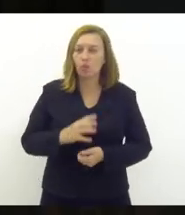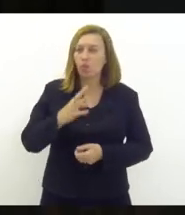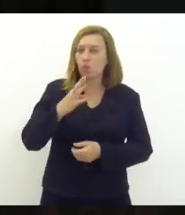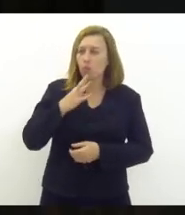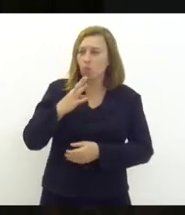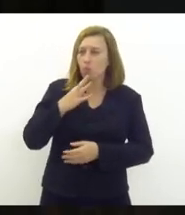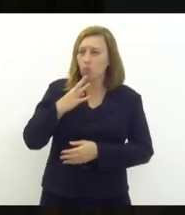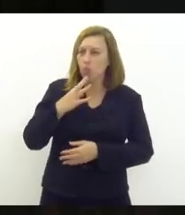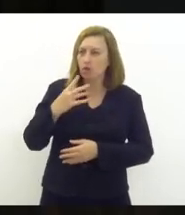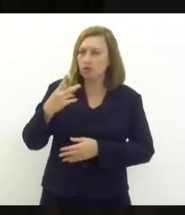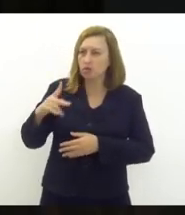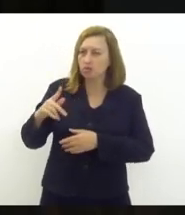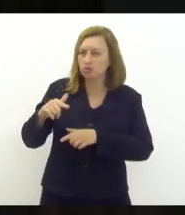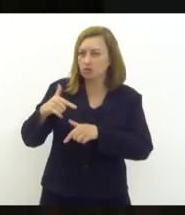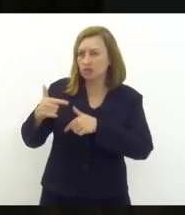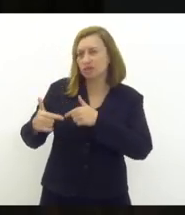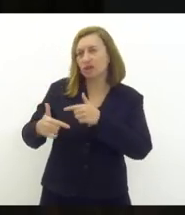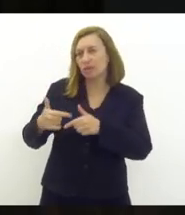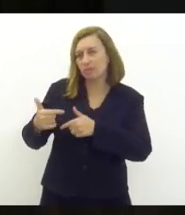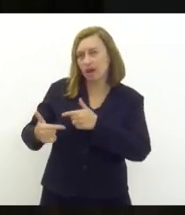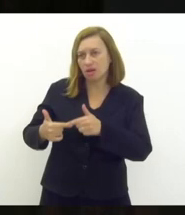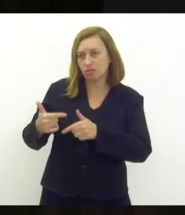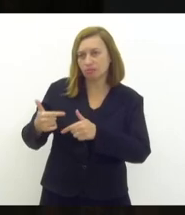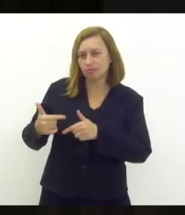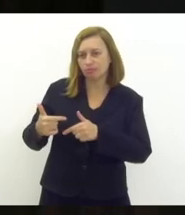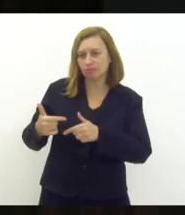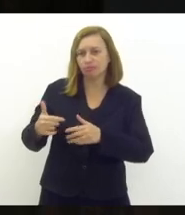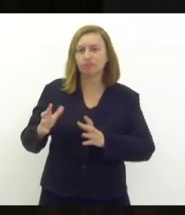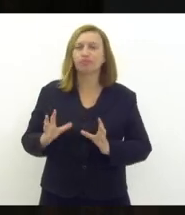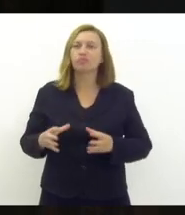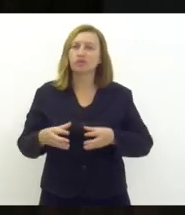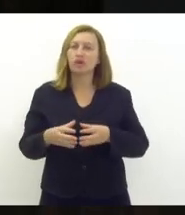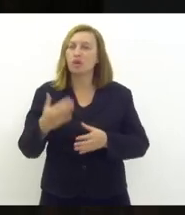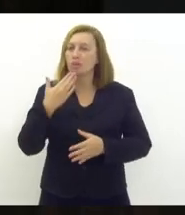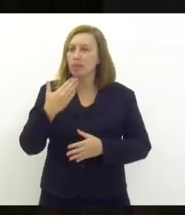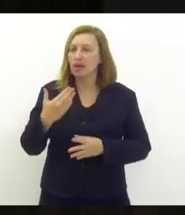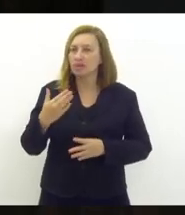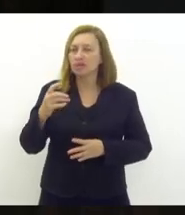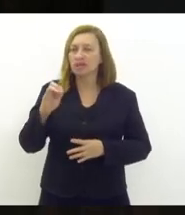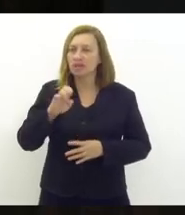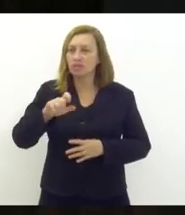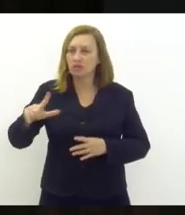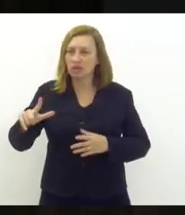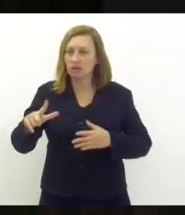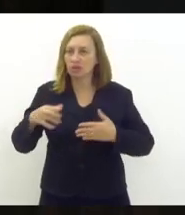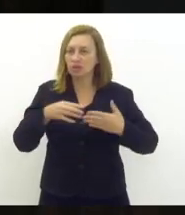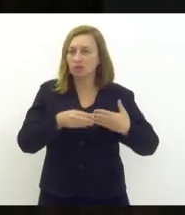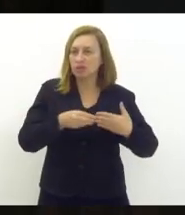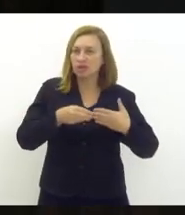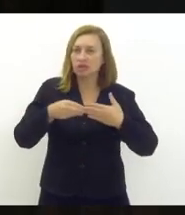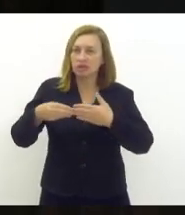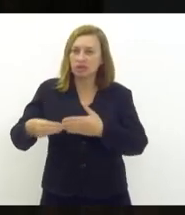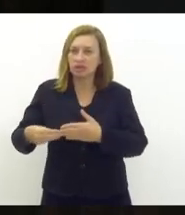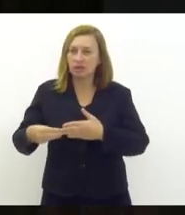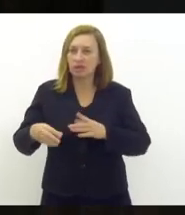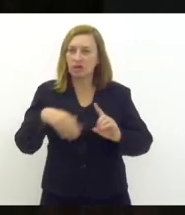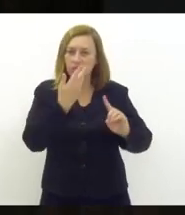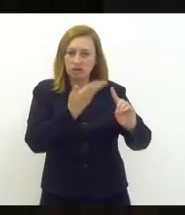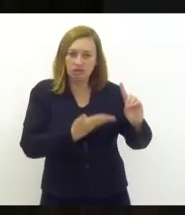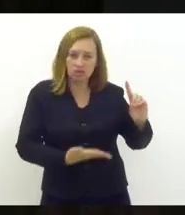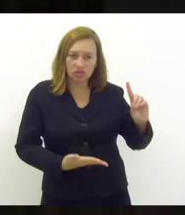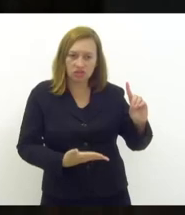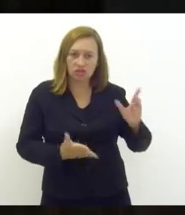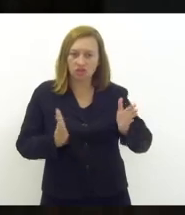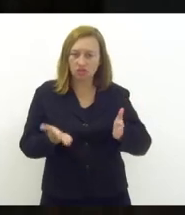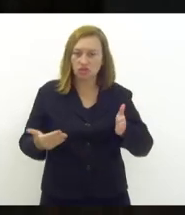serviços prestad a causa pública solicito cerimonial que conduza a homenageada